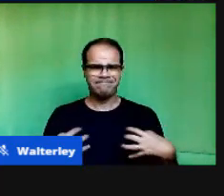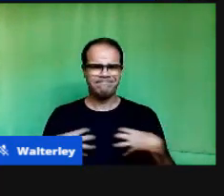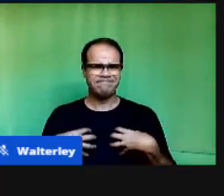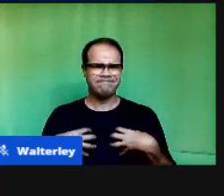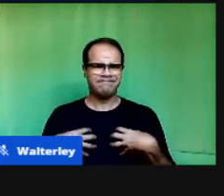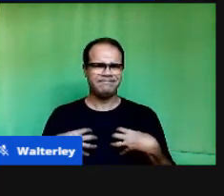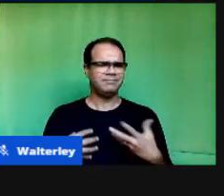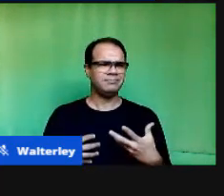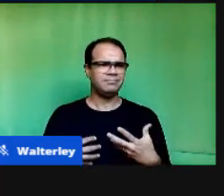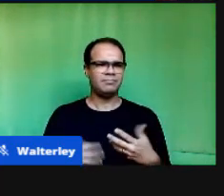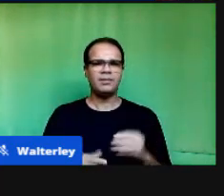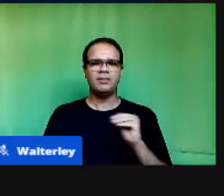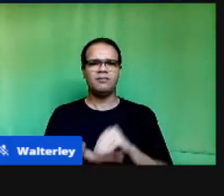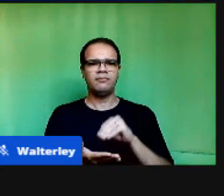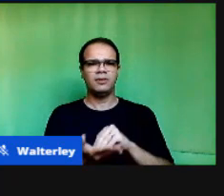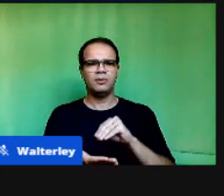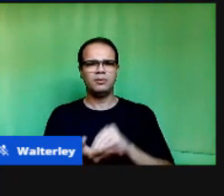Saneamento básico,